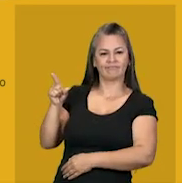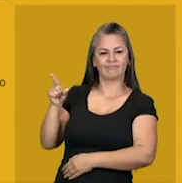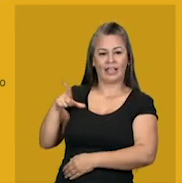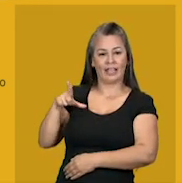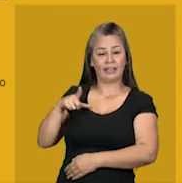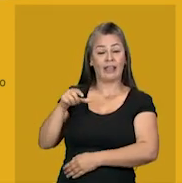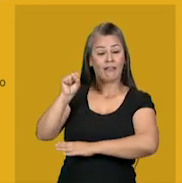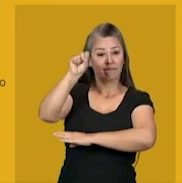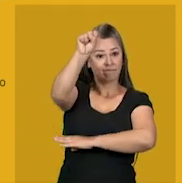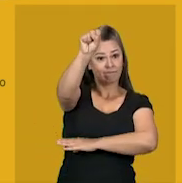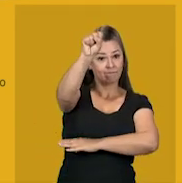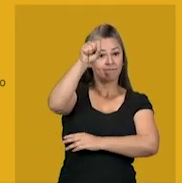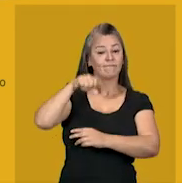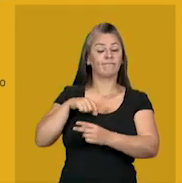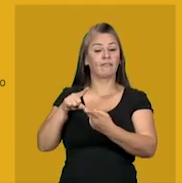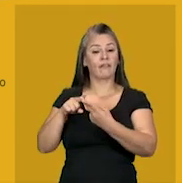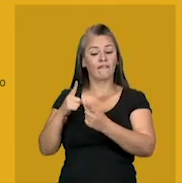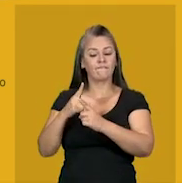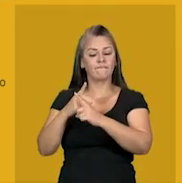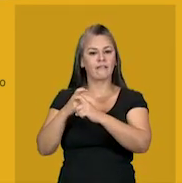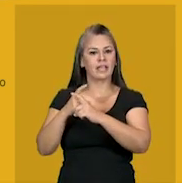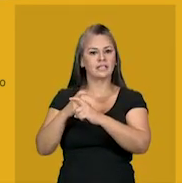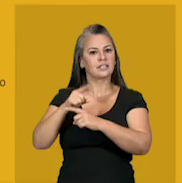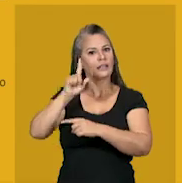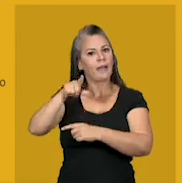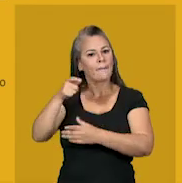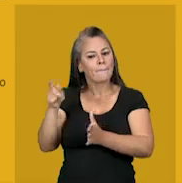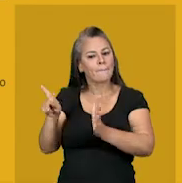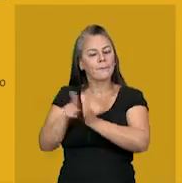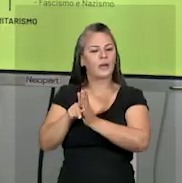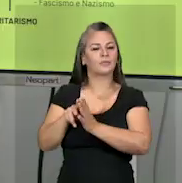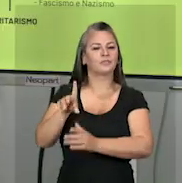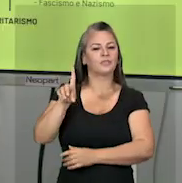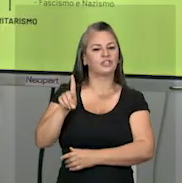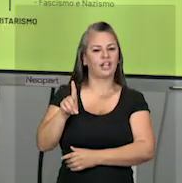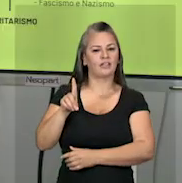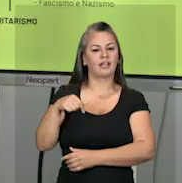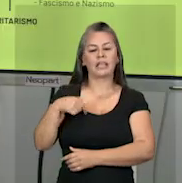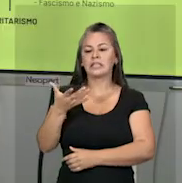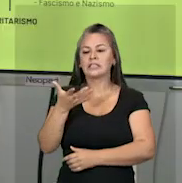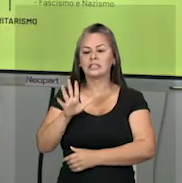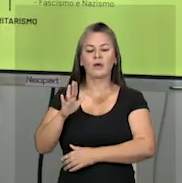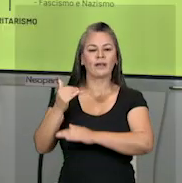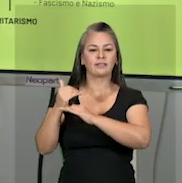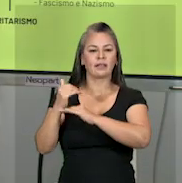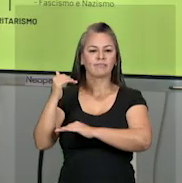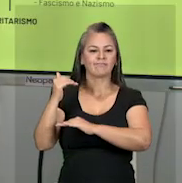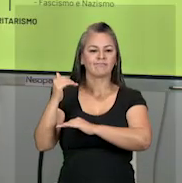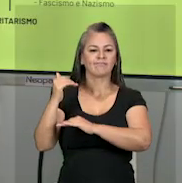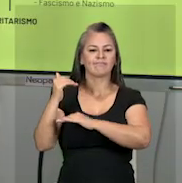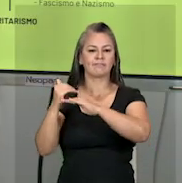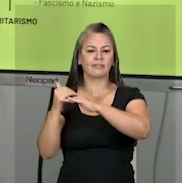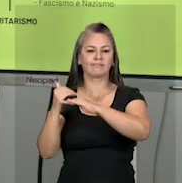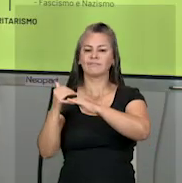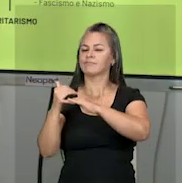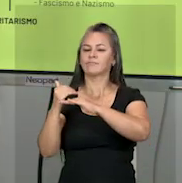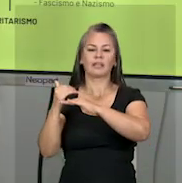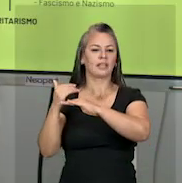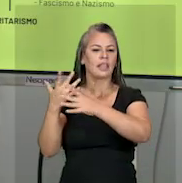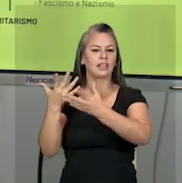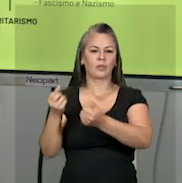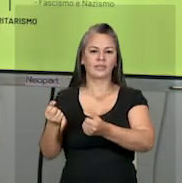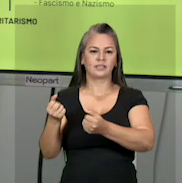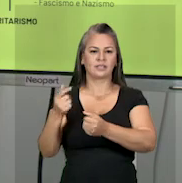do fascismo e do nazismo, que são regimes autoritários que não valorizam igualdade e liberdade de forma alguma. A gente fez um voo